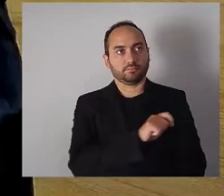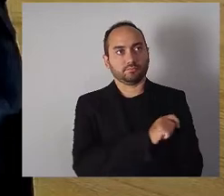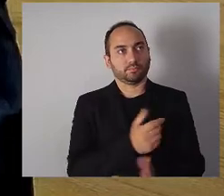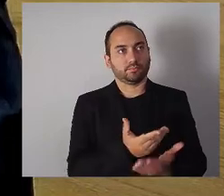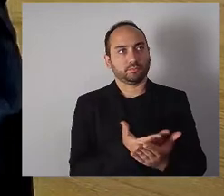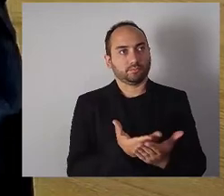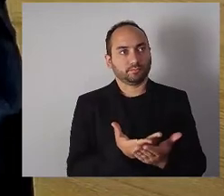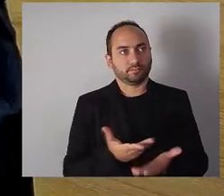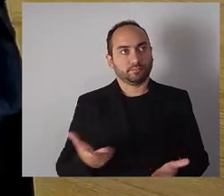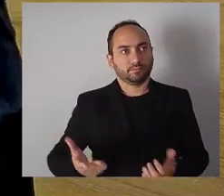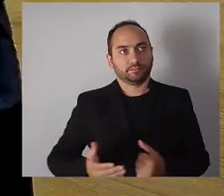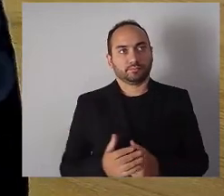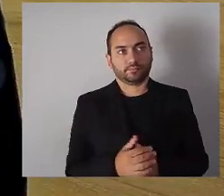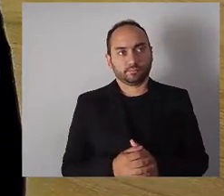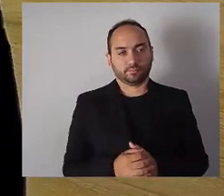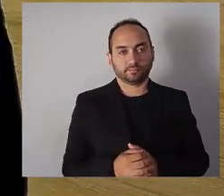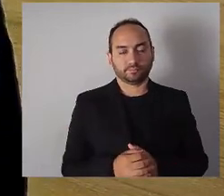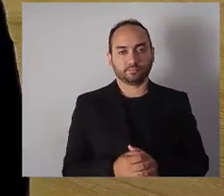os servidores.